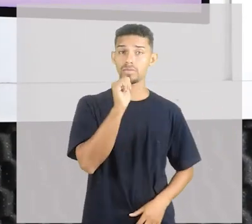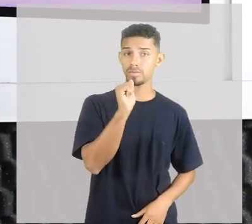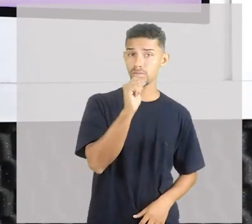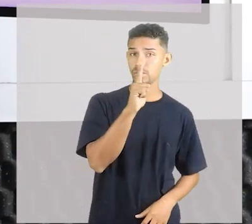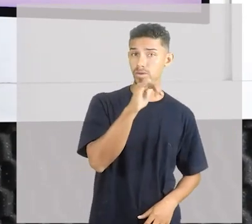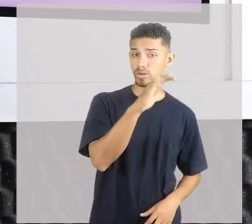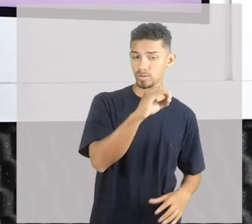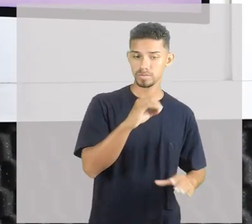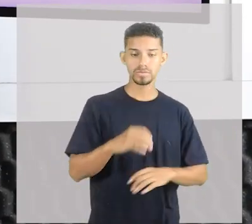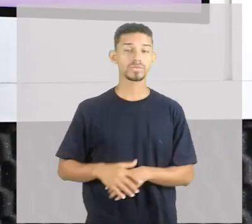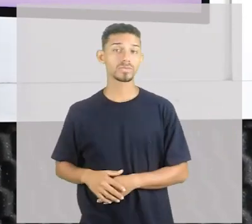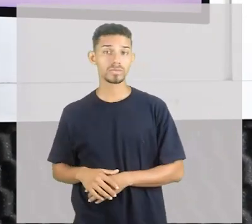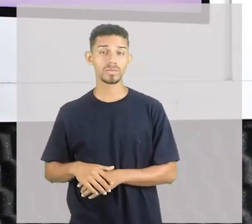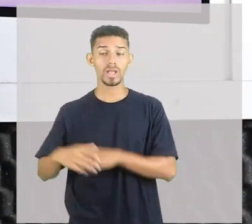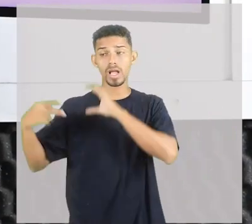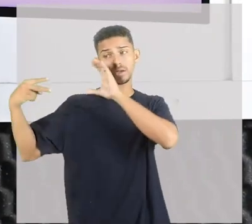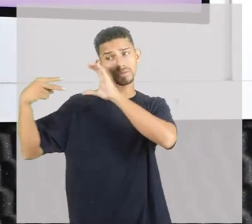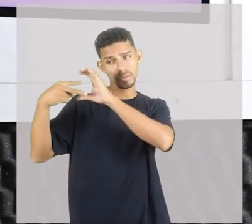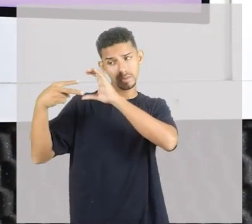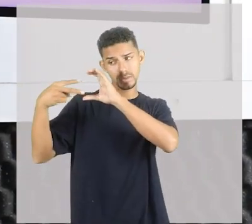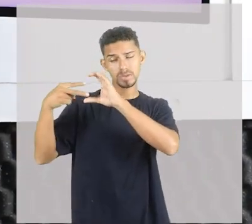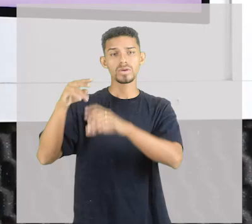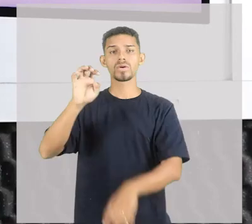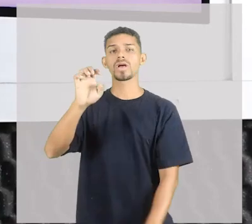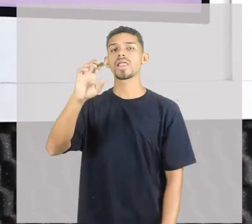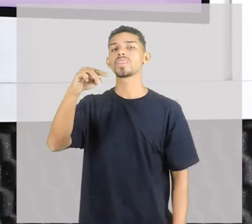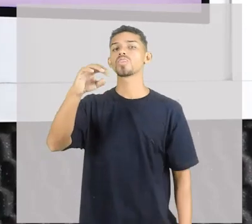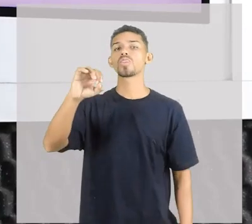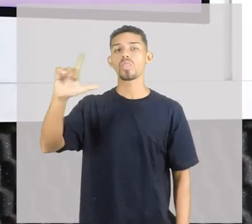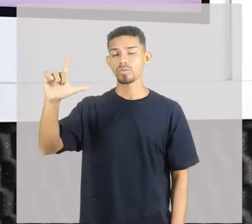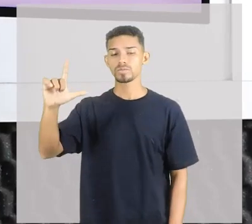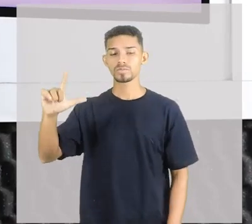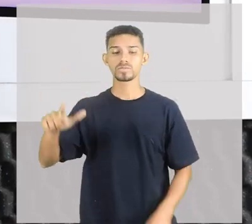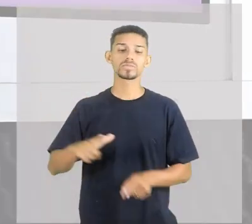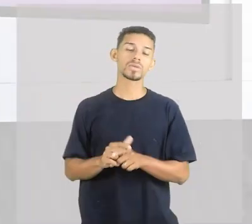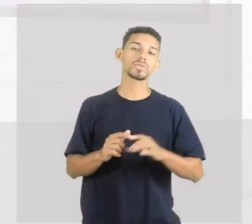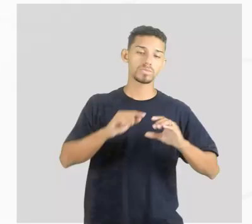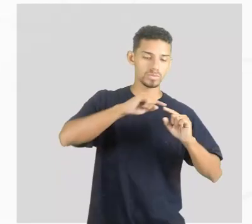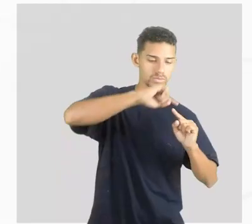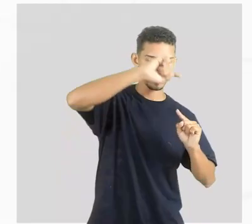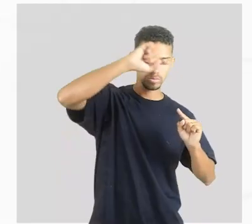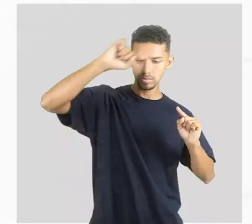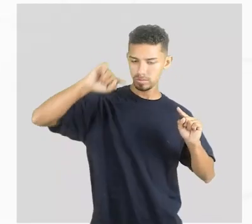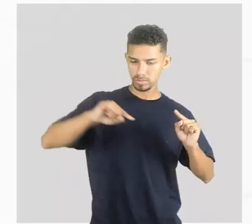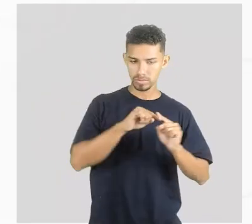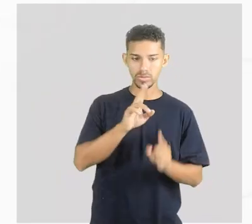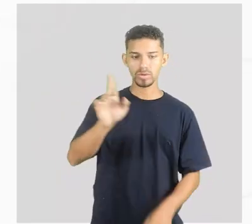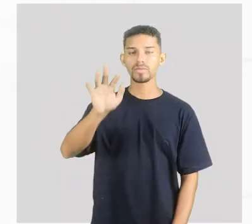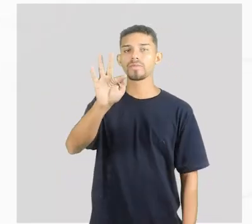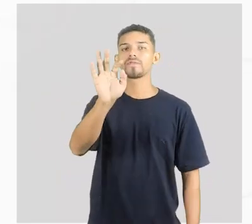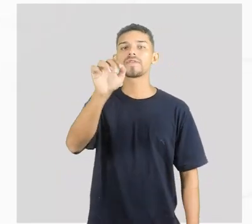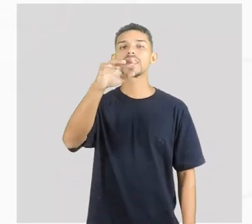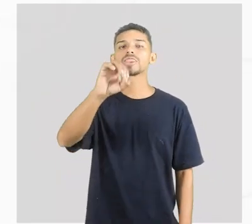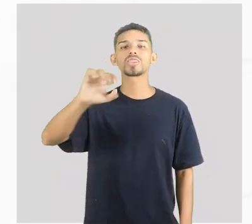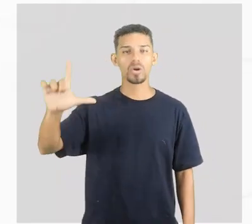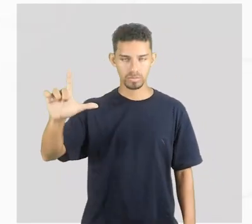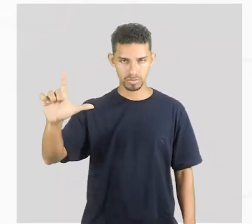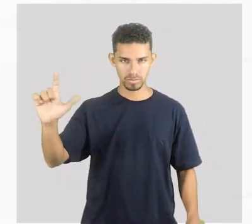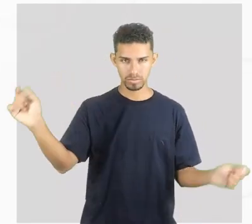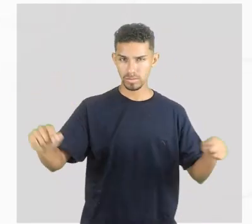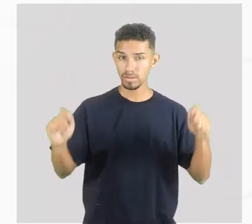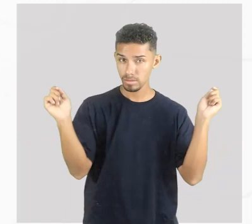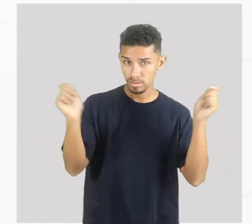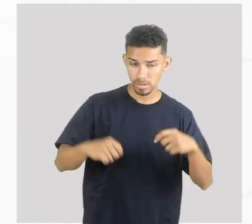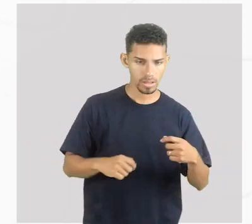eu tenho um enol. Hidroxila ligada a anel aromático, eu tenho um fenol. Tá certo? Então não pode